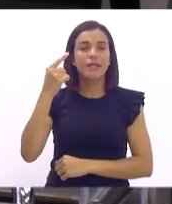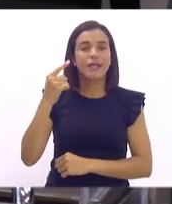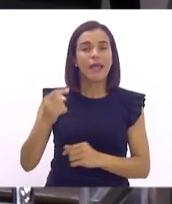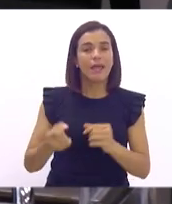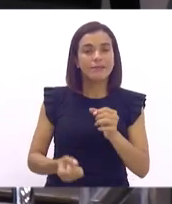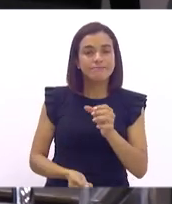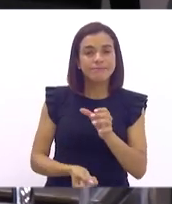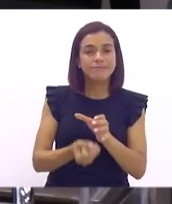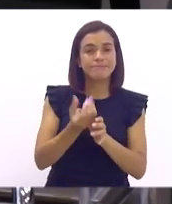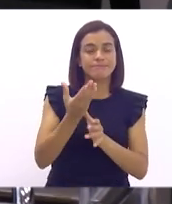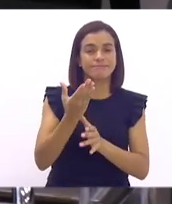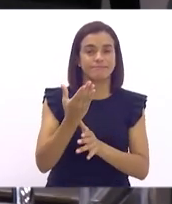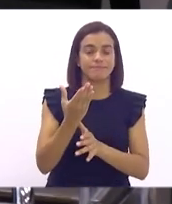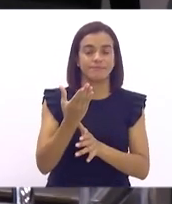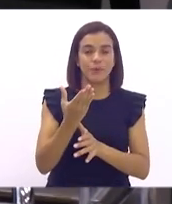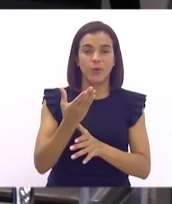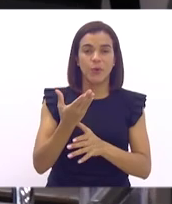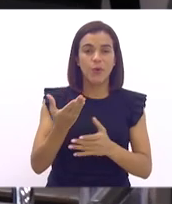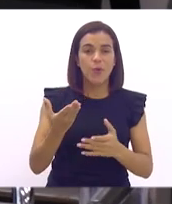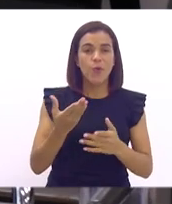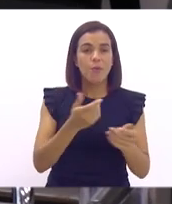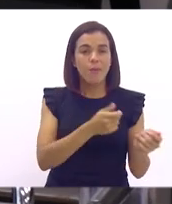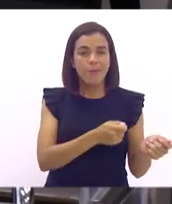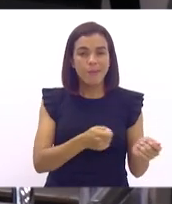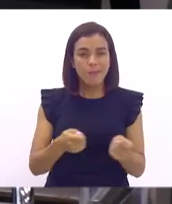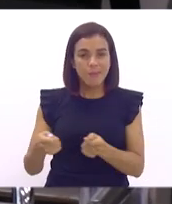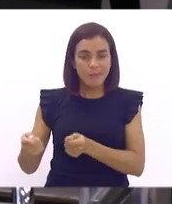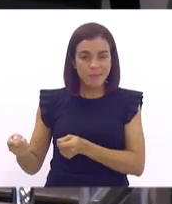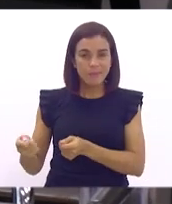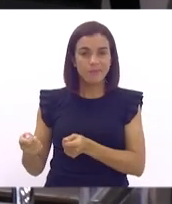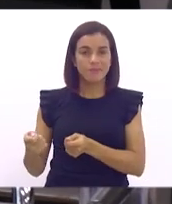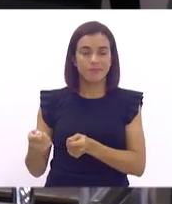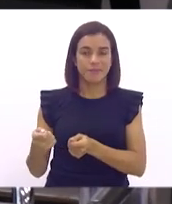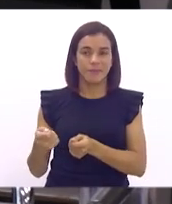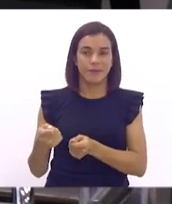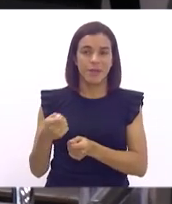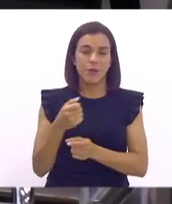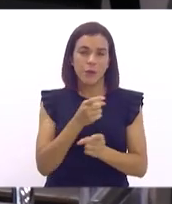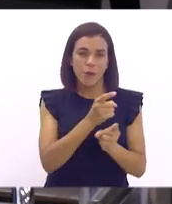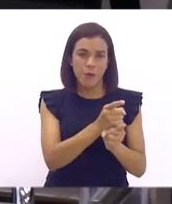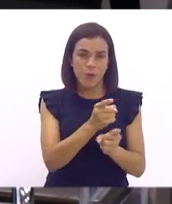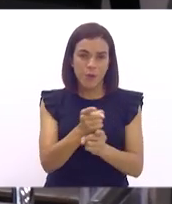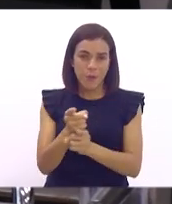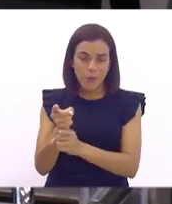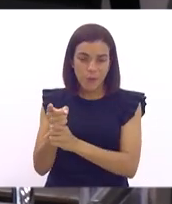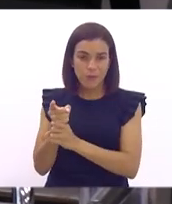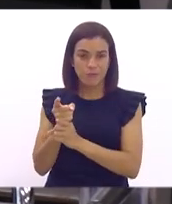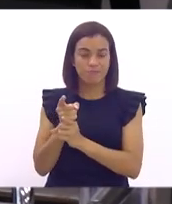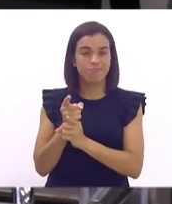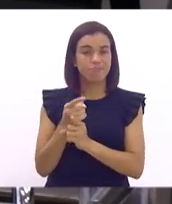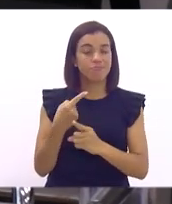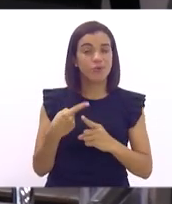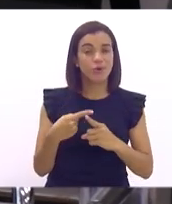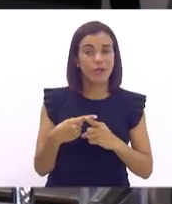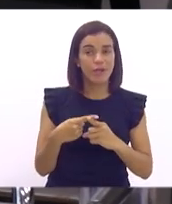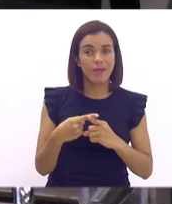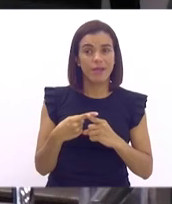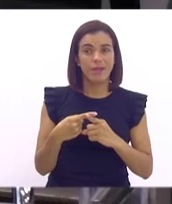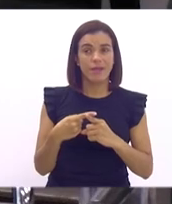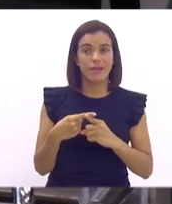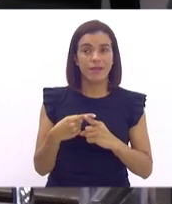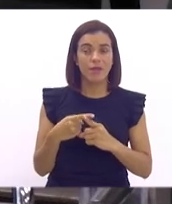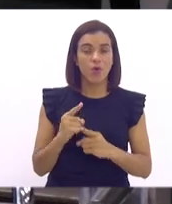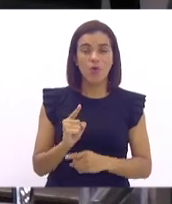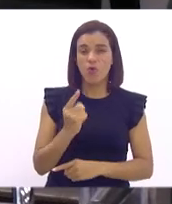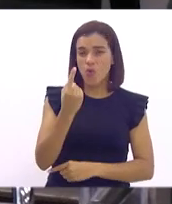estabelecer, né, uma rotina. É o que eu estou encontrando aqui, de encontros, porque não